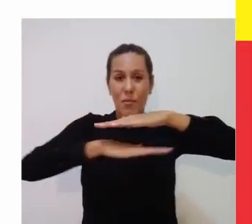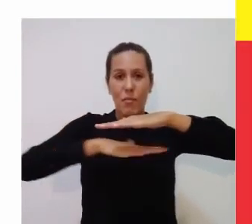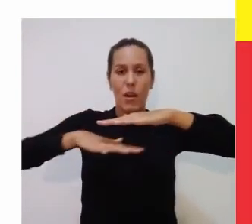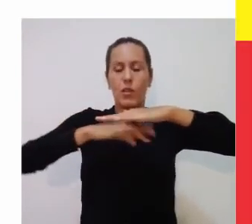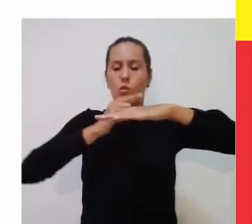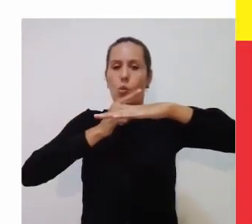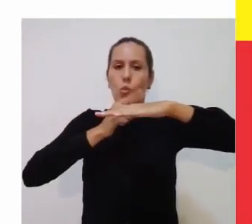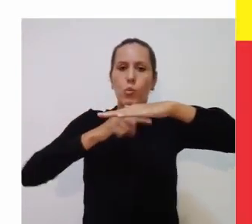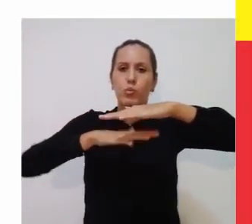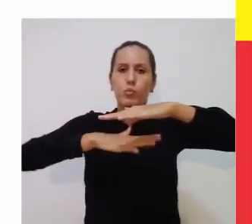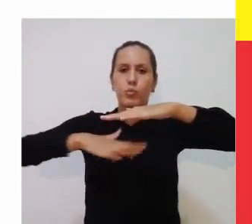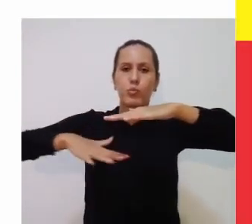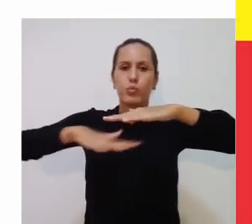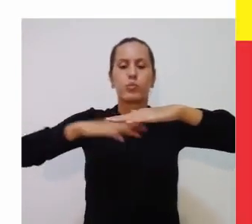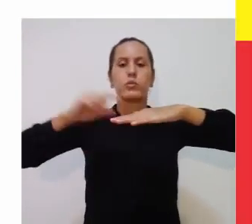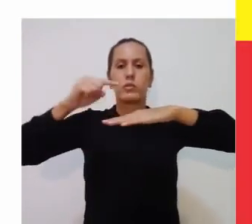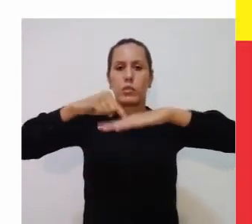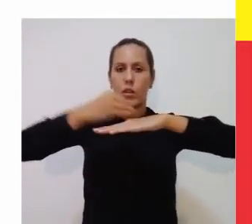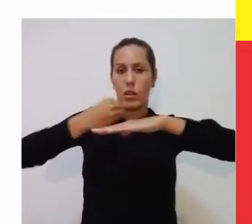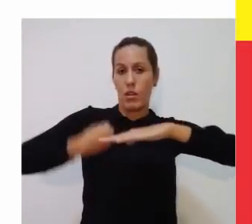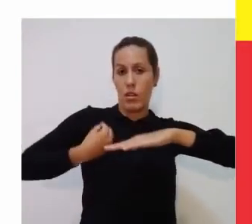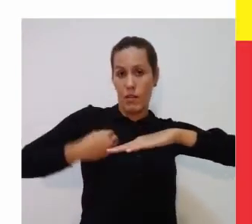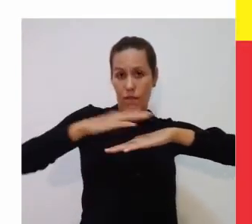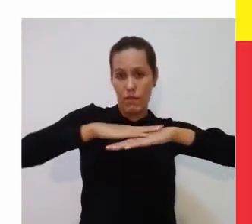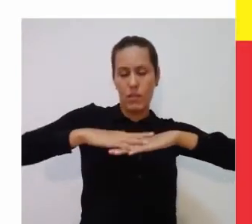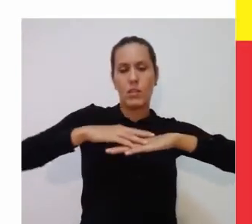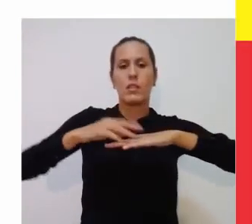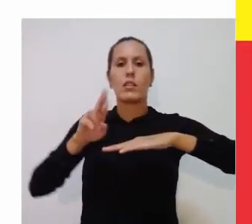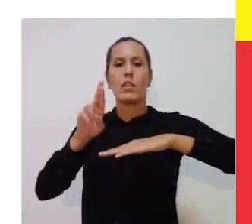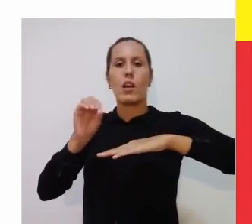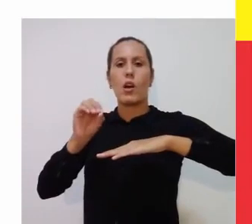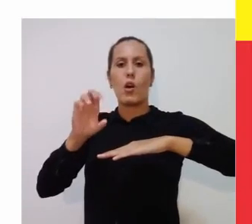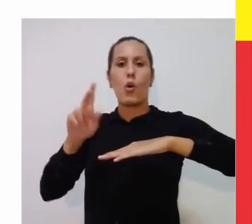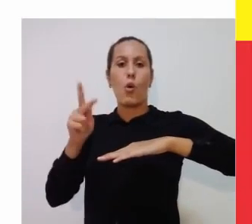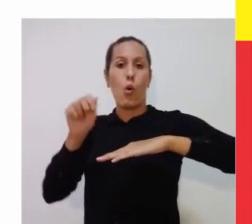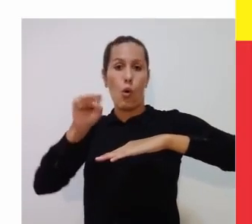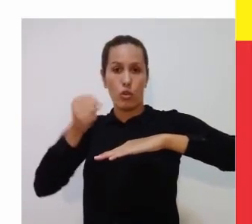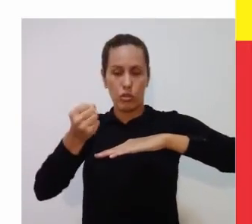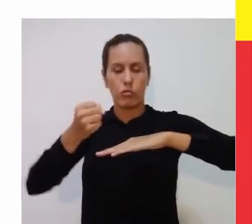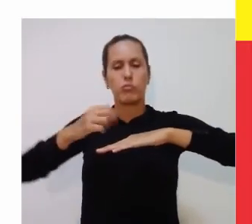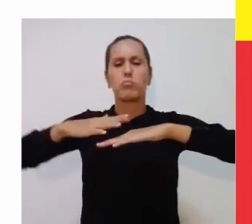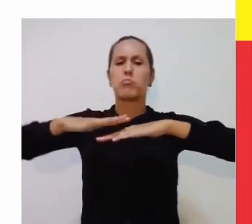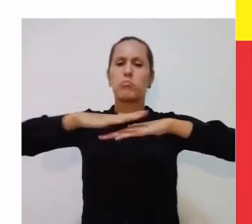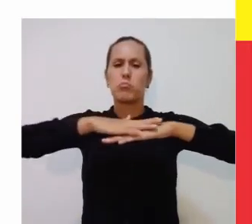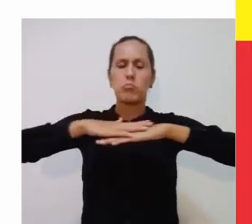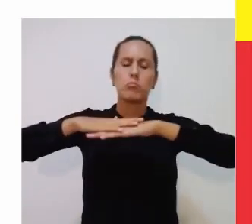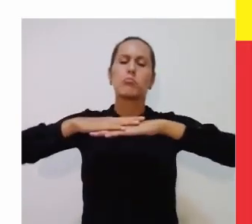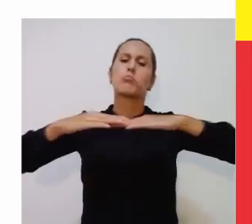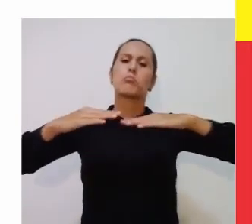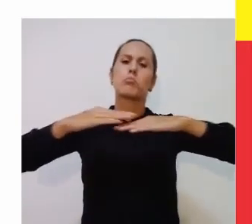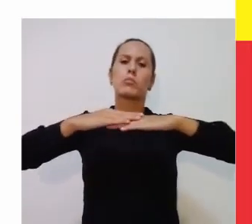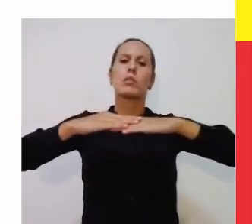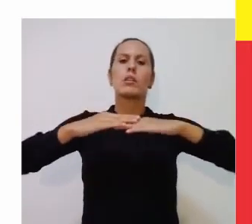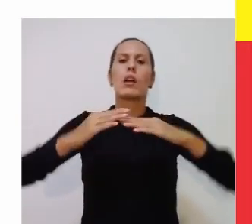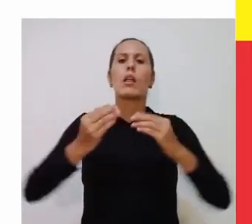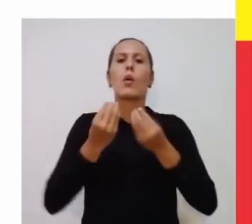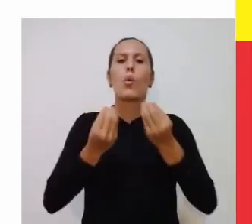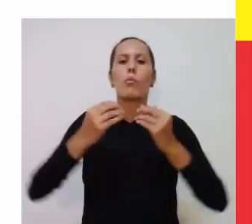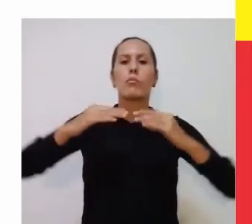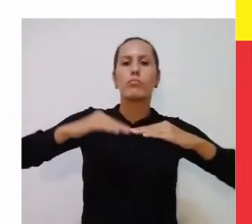dessa questão da lava, tá? Então, são rochas derretidas que ficam abaixo da litosfera e essas placas tectônicas